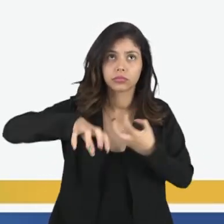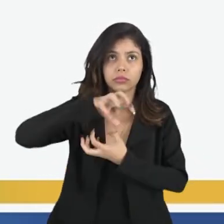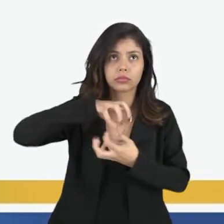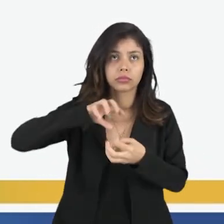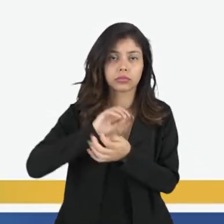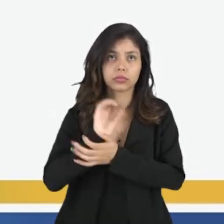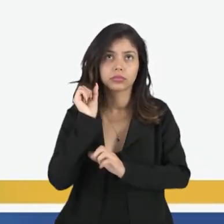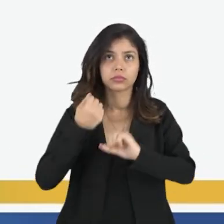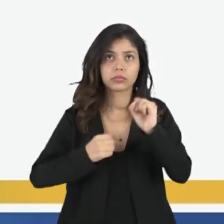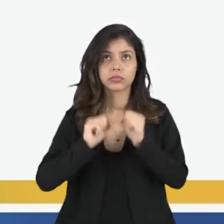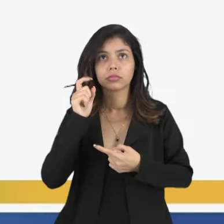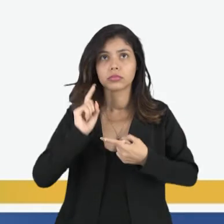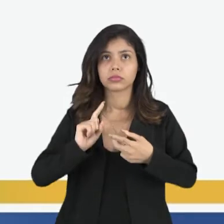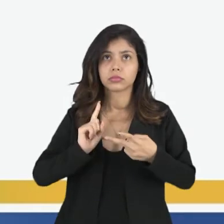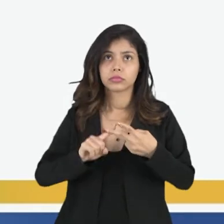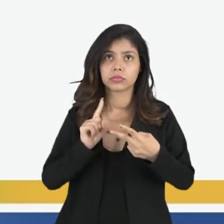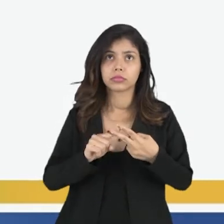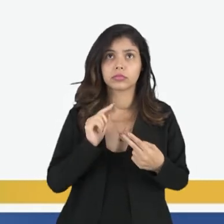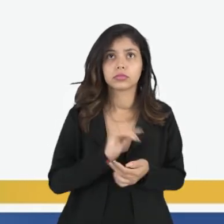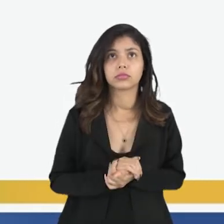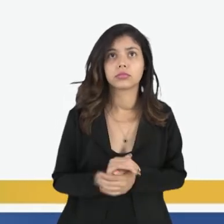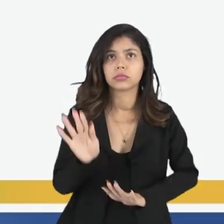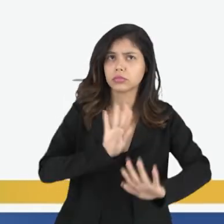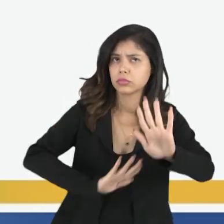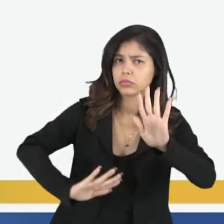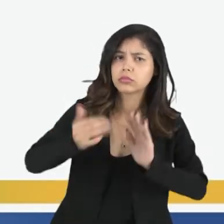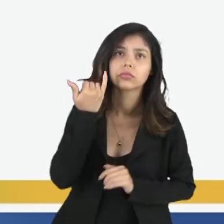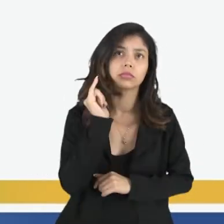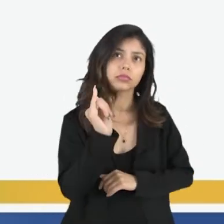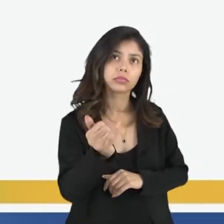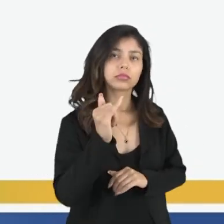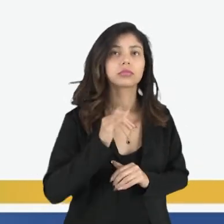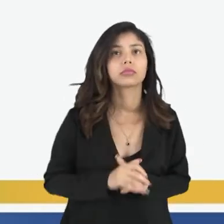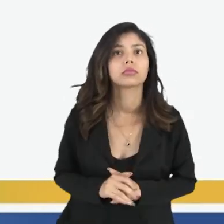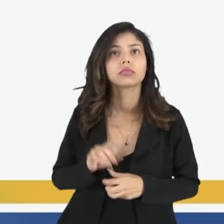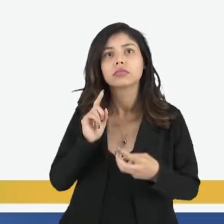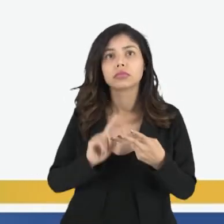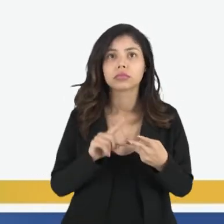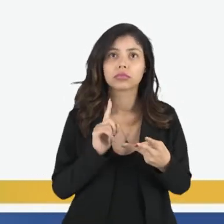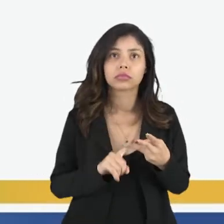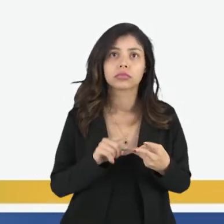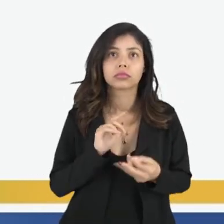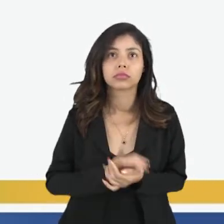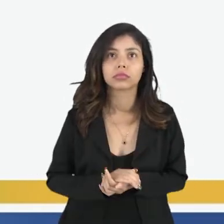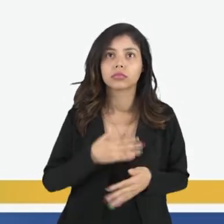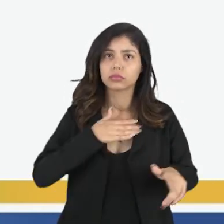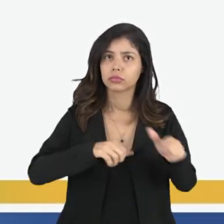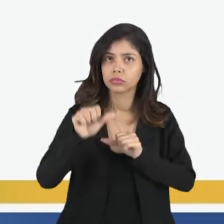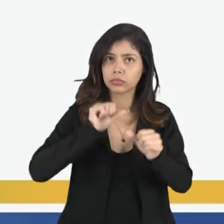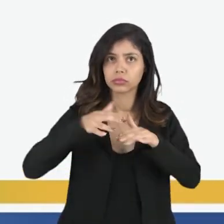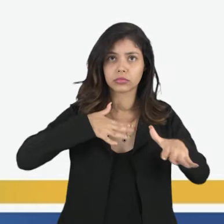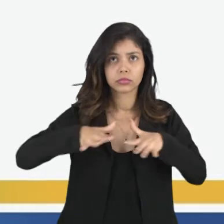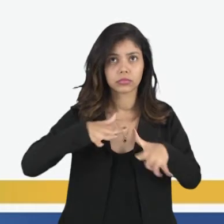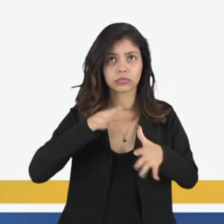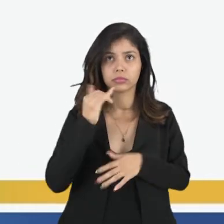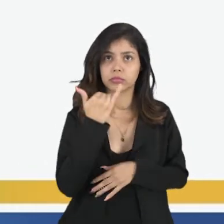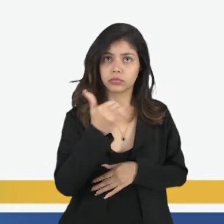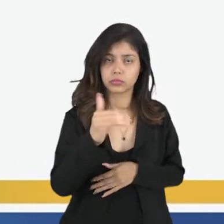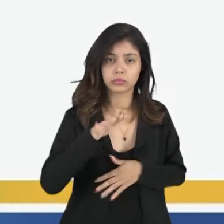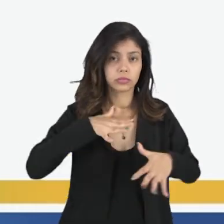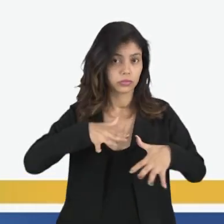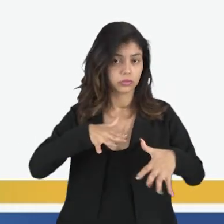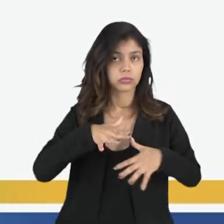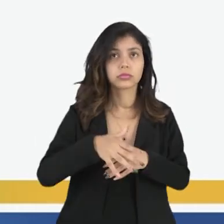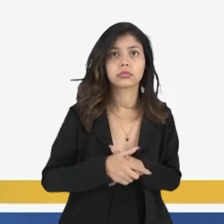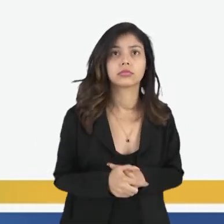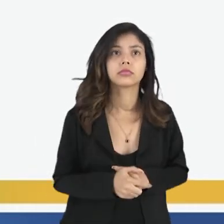Revolução Industrial. A segunda é o princípio de conservação de energia. A terceira é a transformação de energia térmica